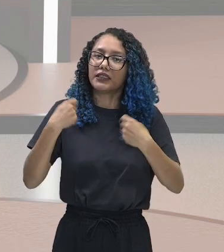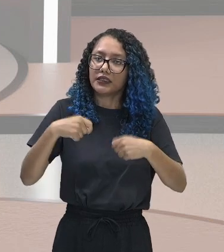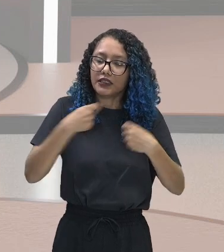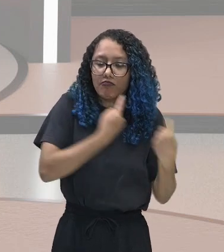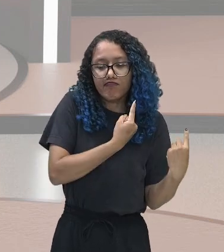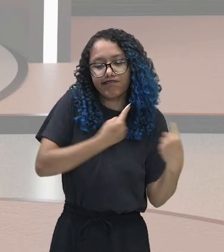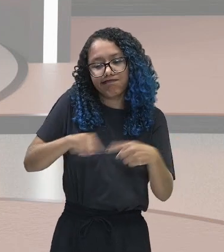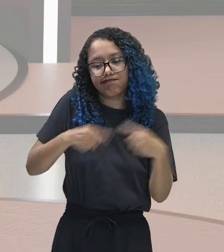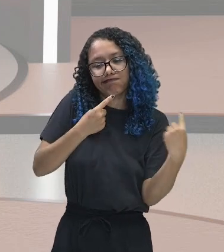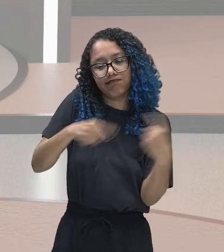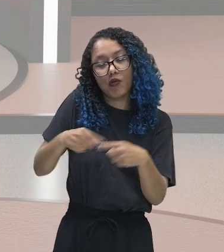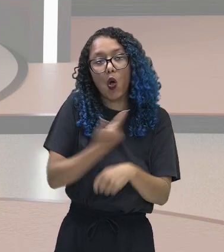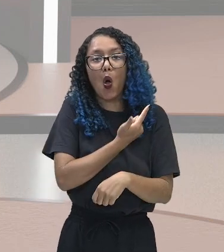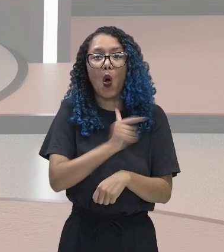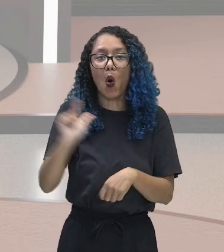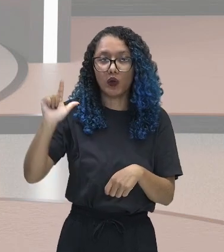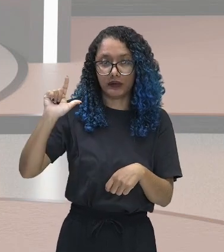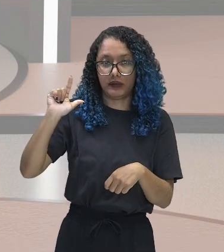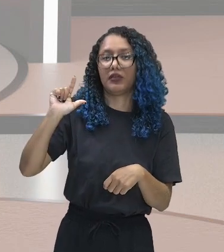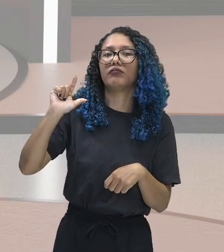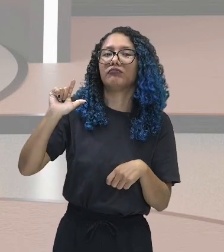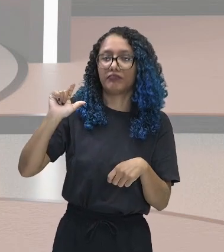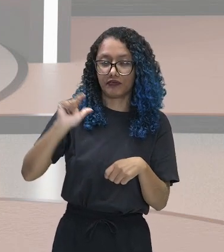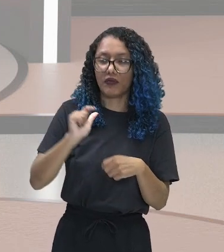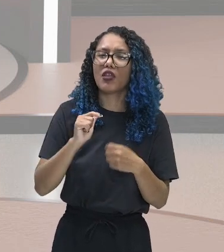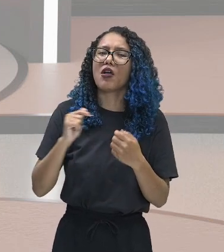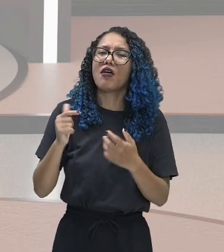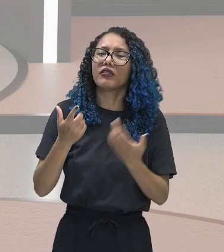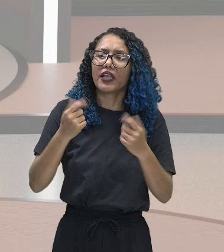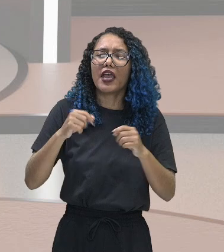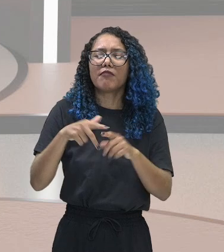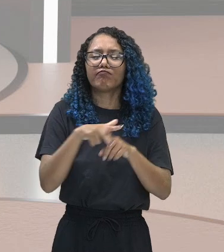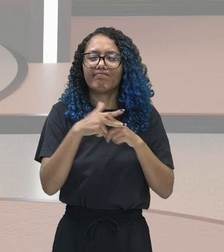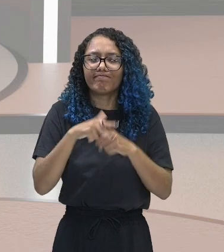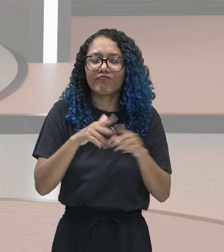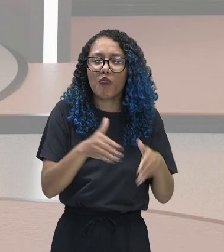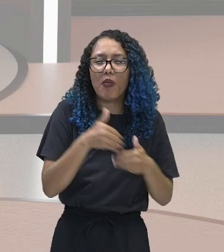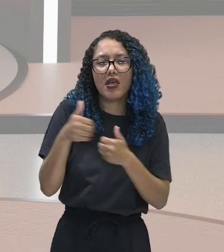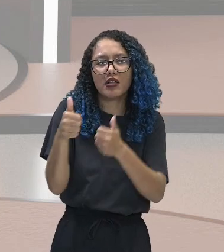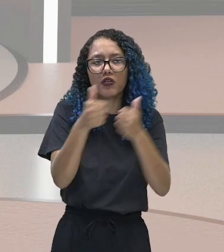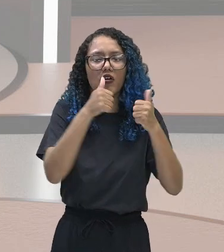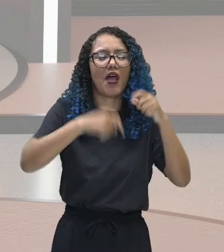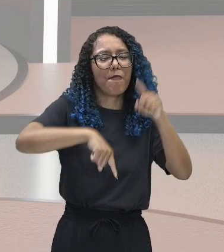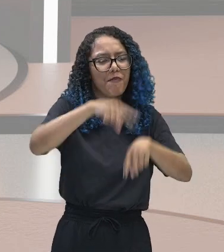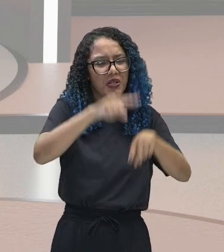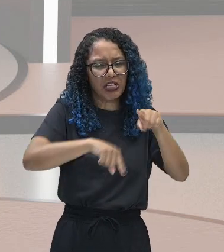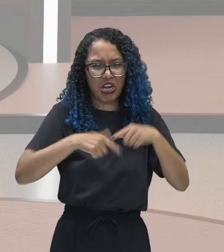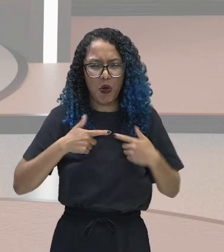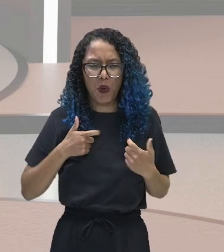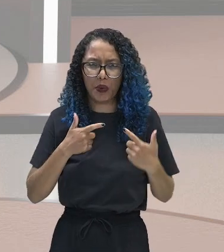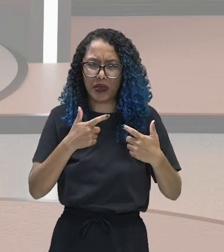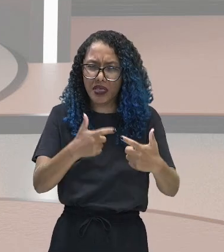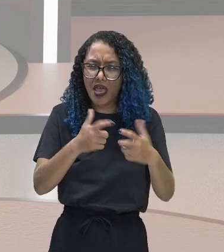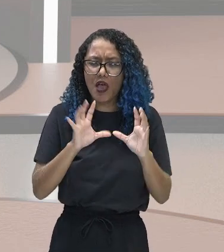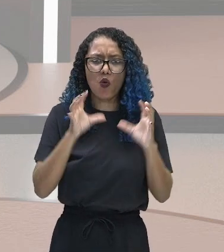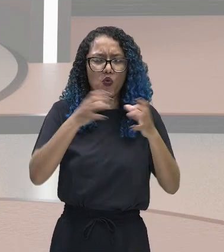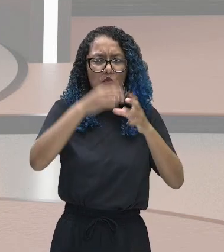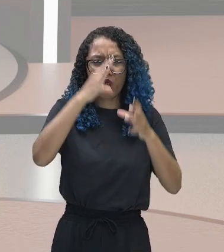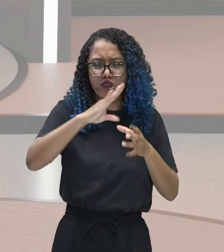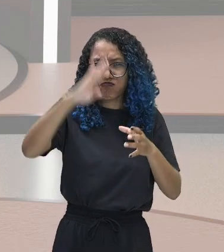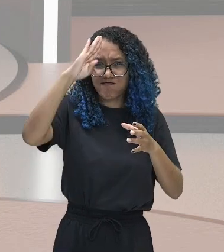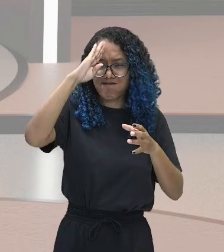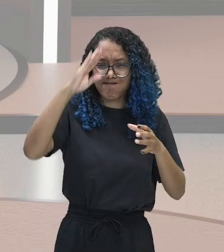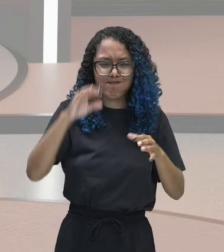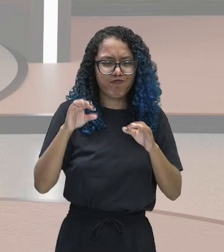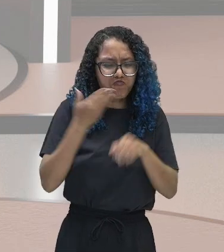fazer? Nós vamos melhorar as nossas artilharias, nós vamos melhorar, então, aí o meu exército e,